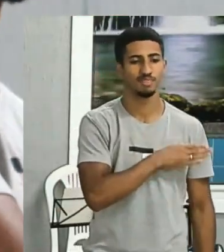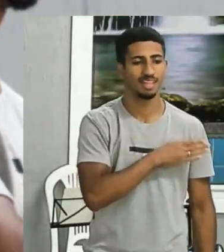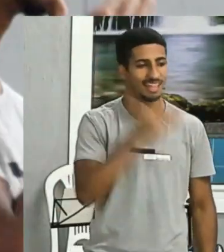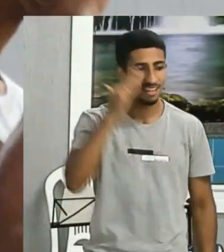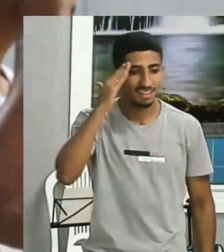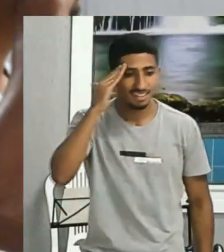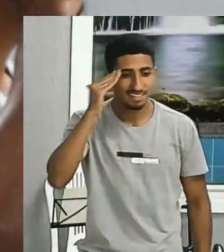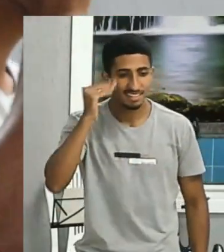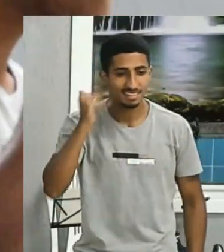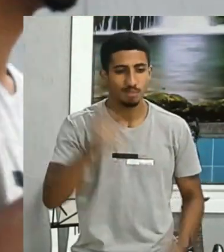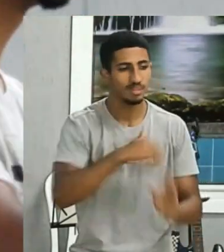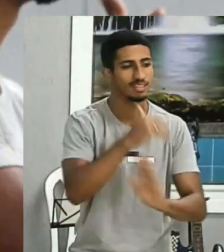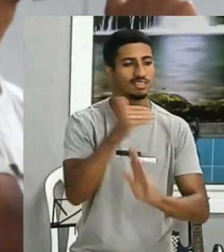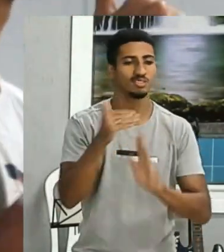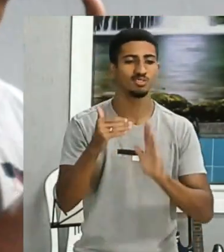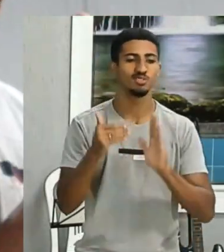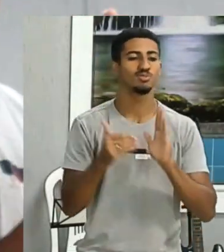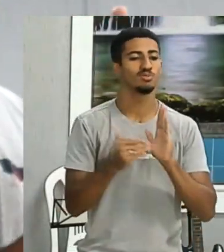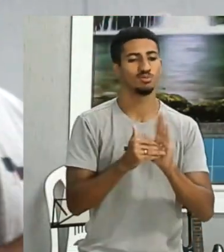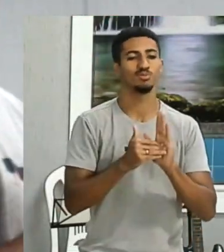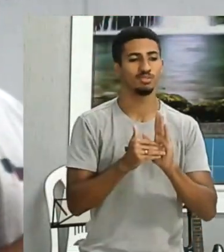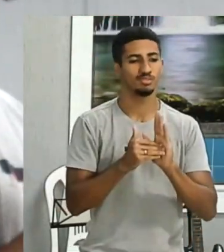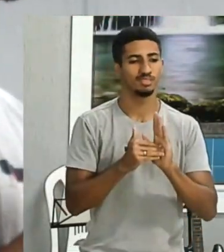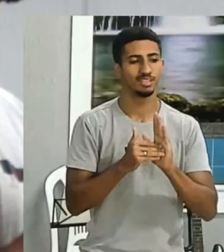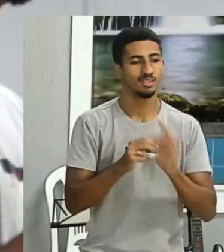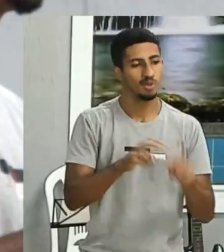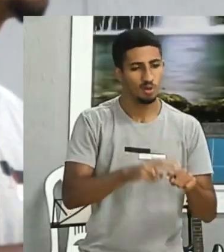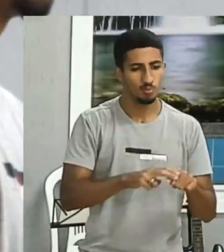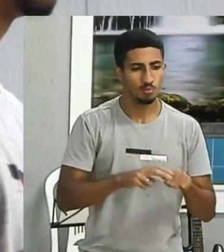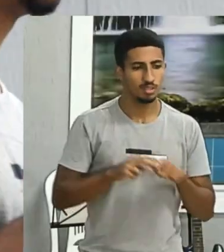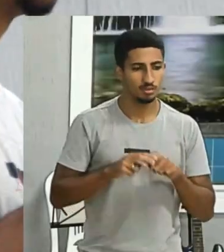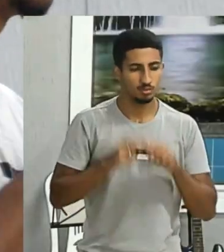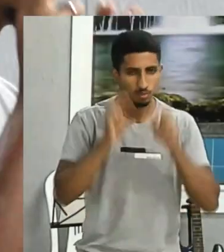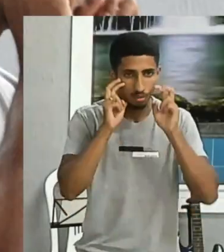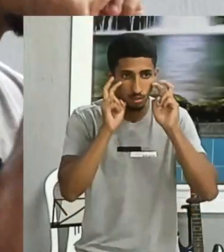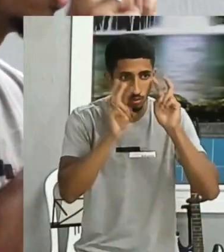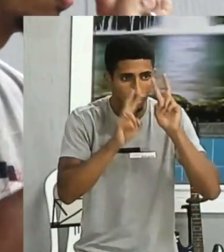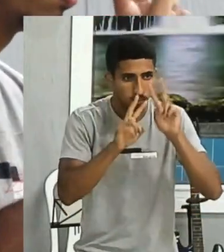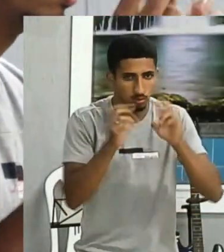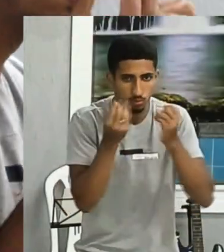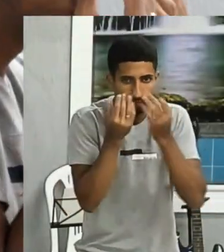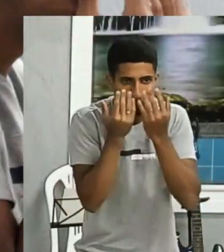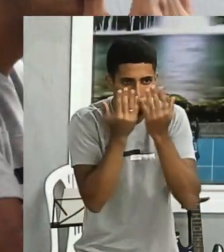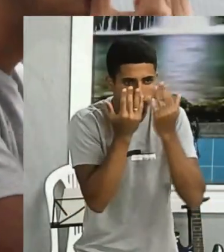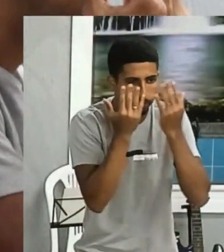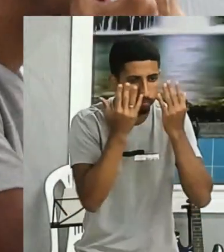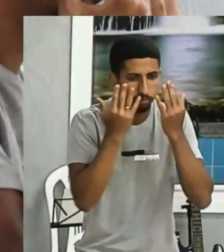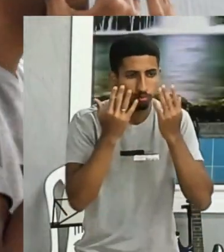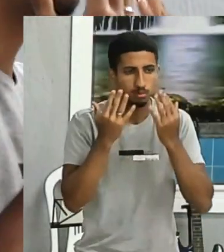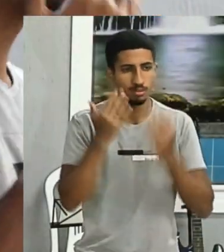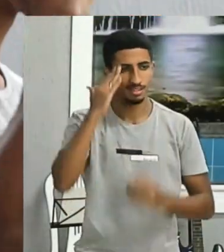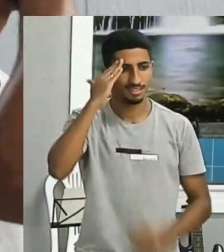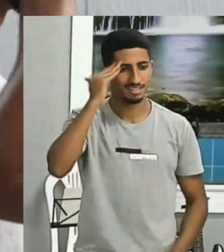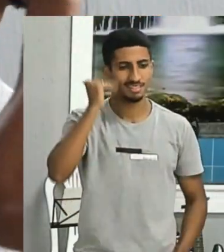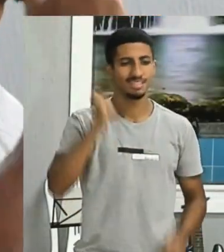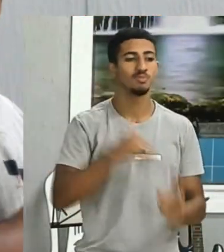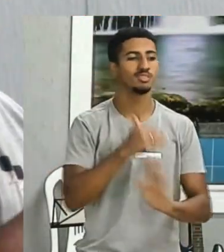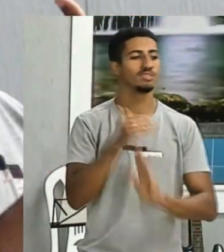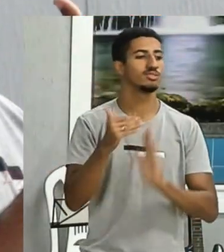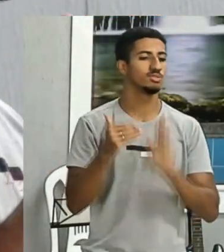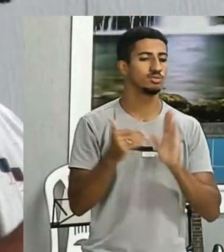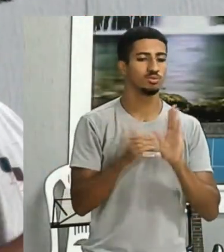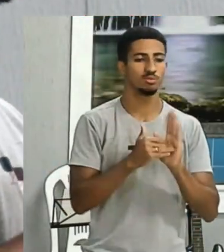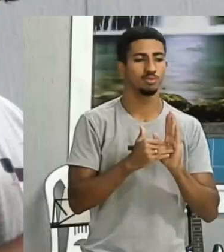onisciente, ele conhece, ele sabe de todas as coisas. Não há pecado que